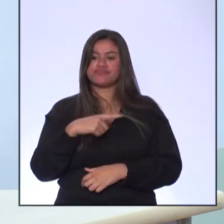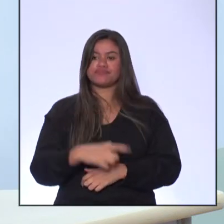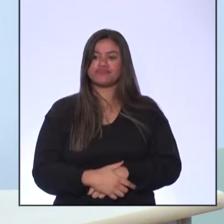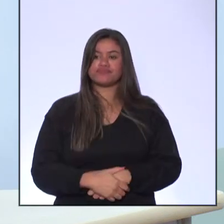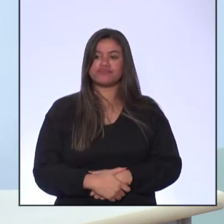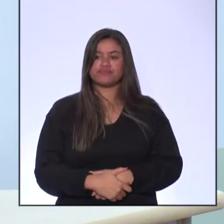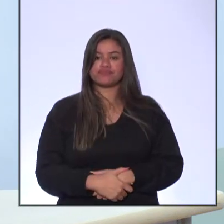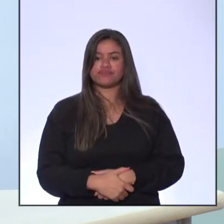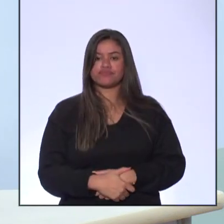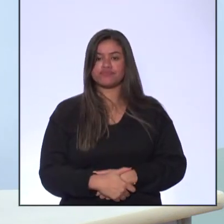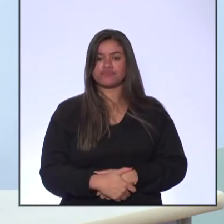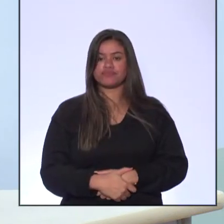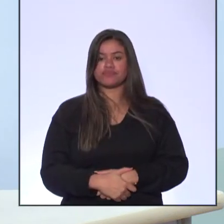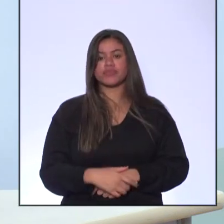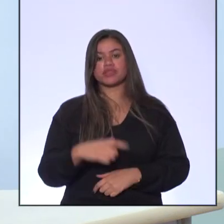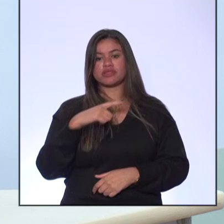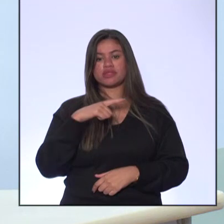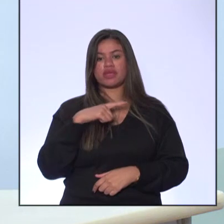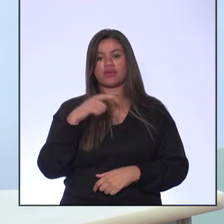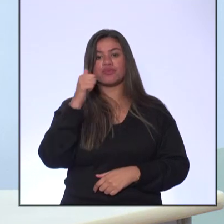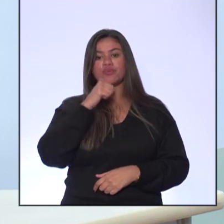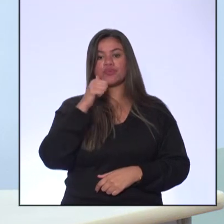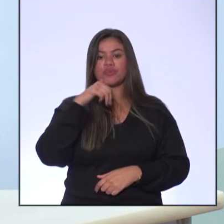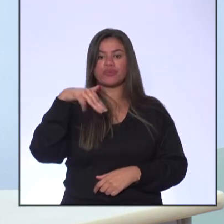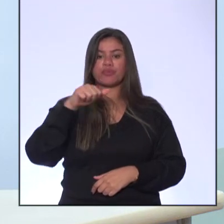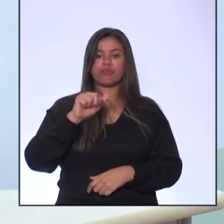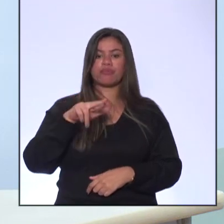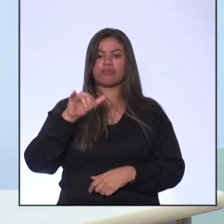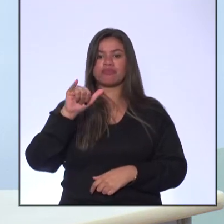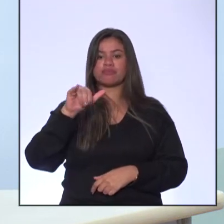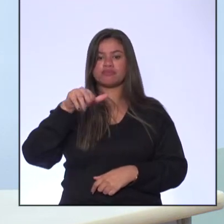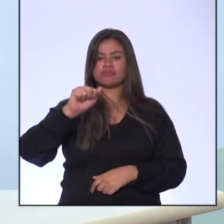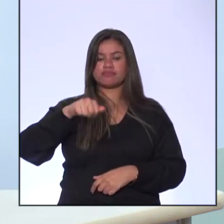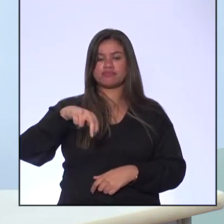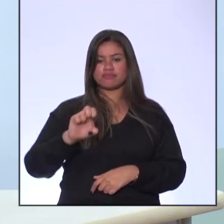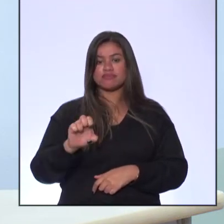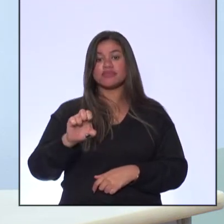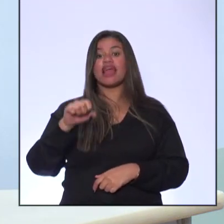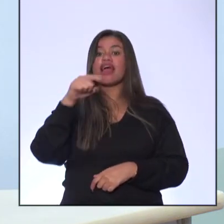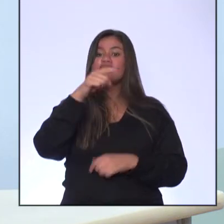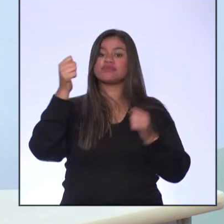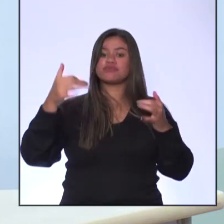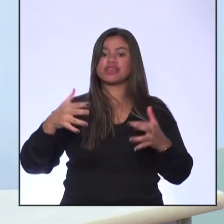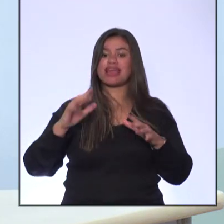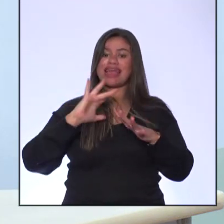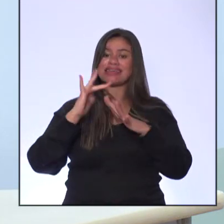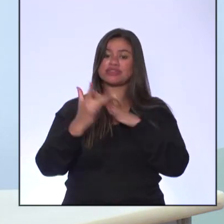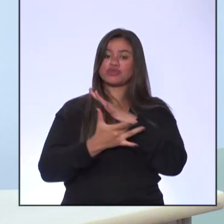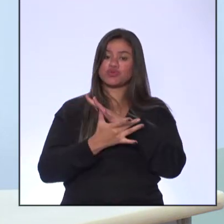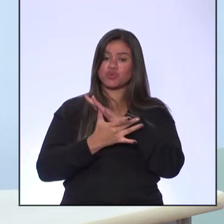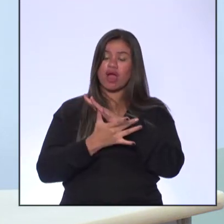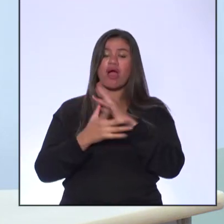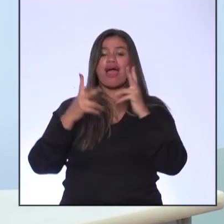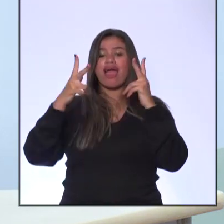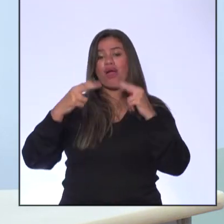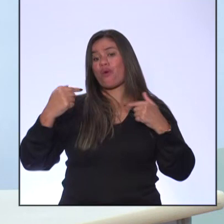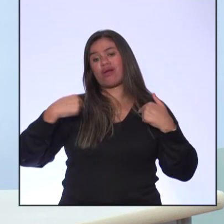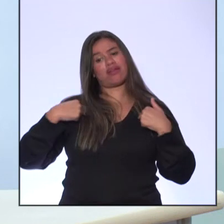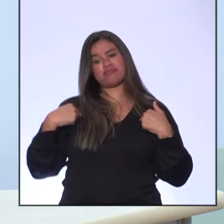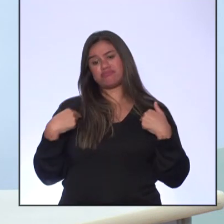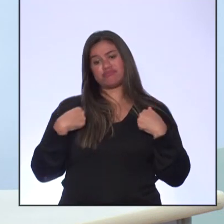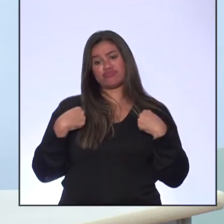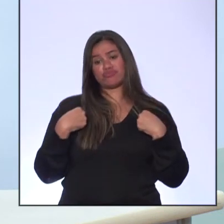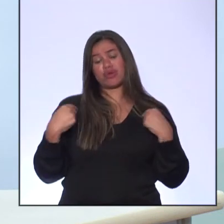Mariane comentando, nossas redes sociais refletem quem somos. Então, se a gente... vou tomar aqui esse comentário